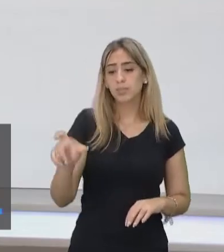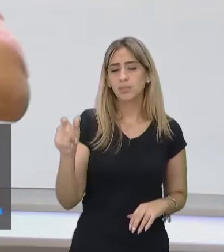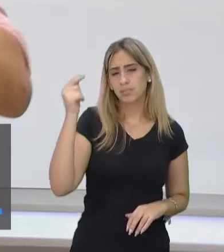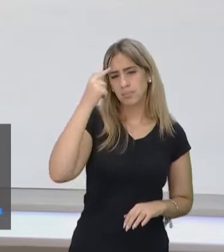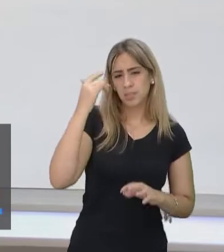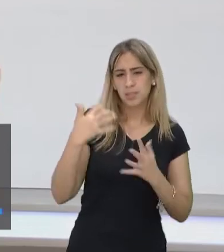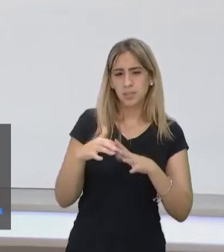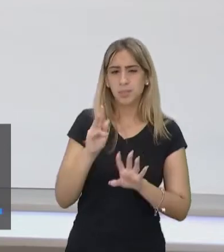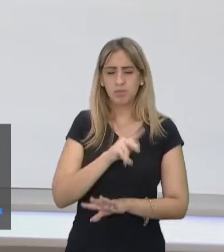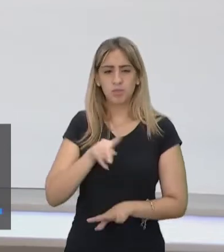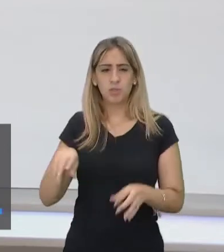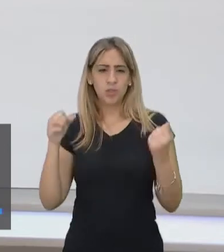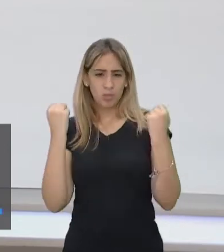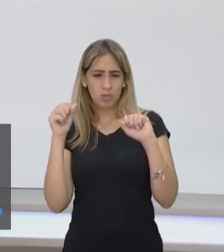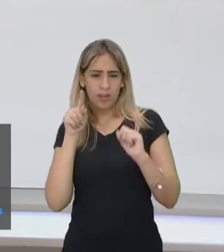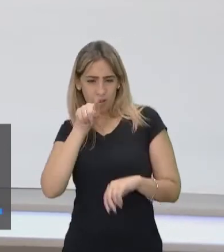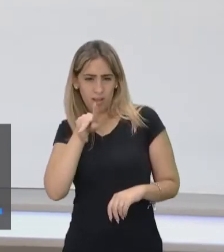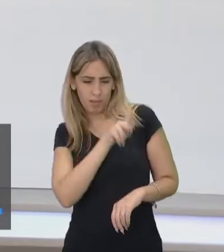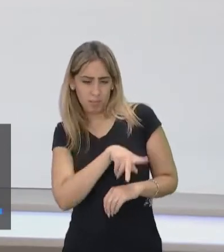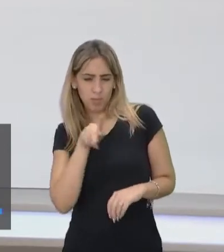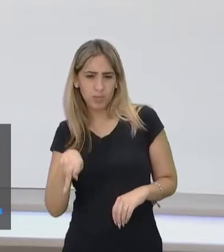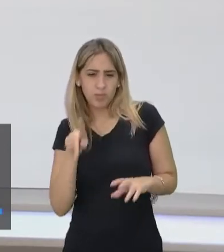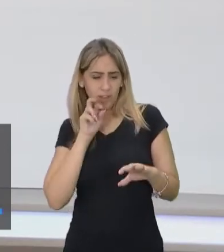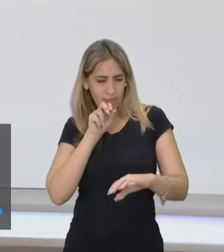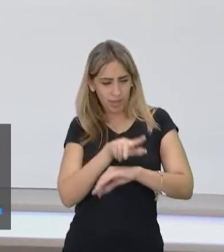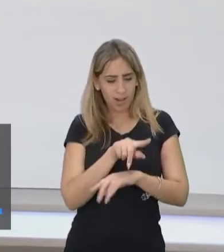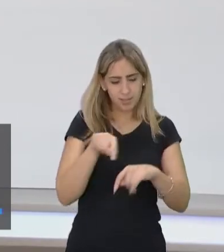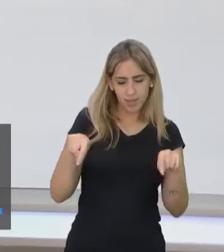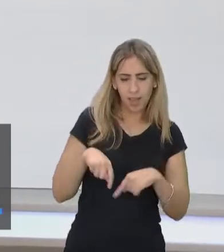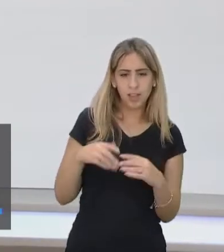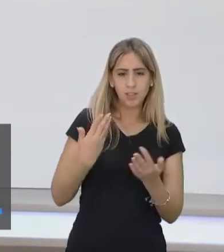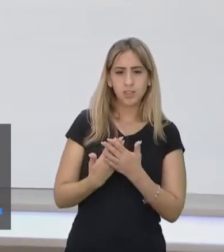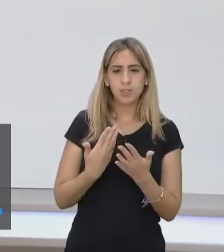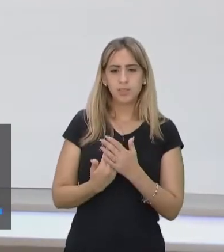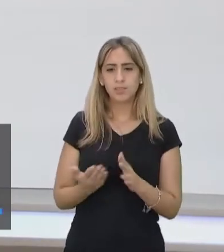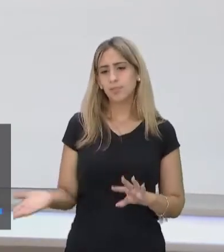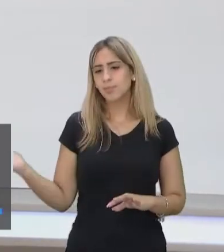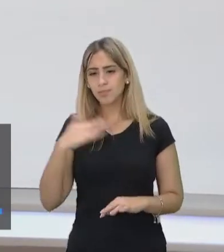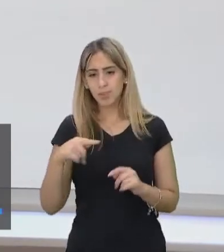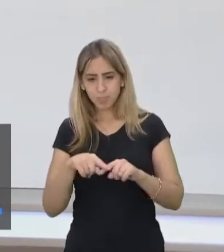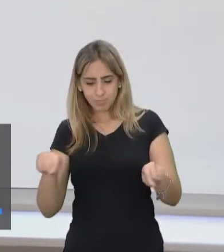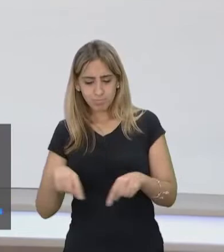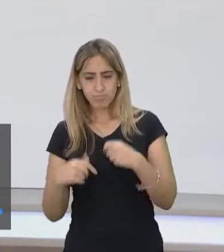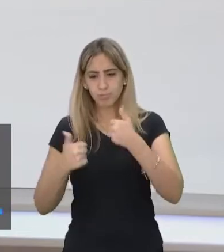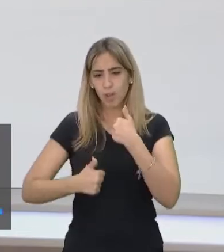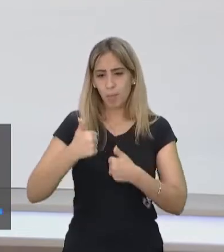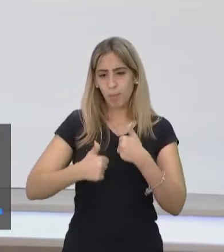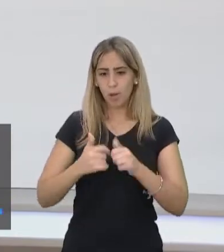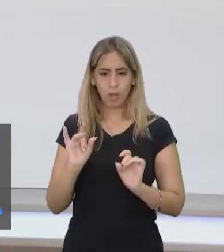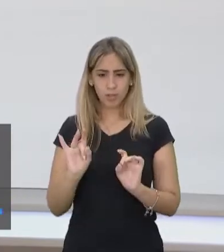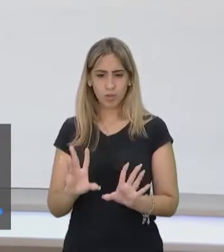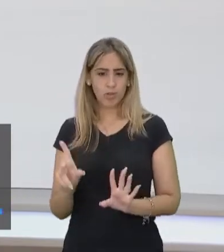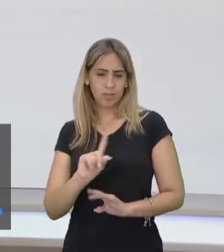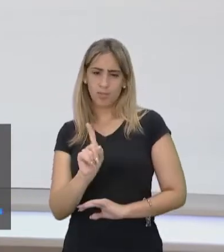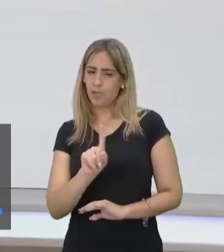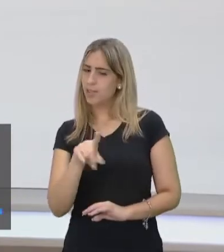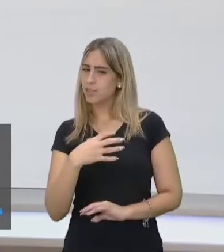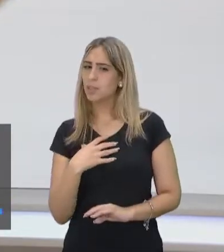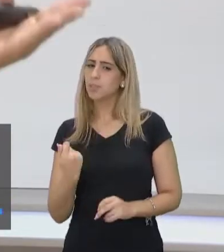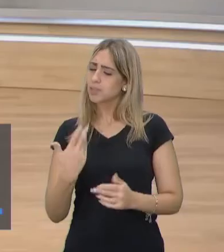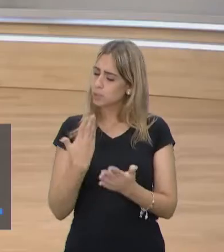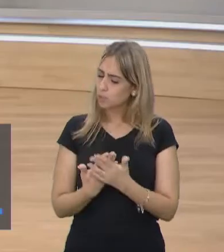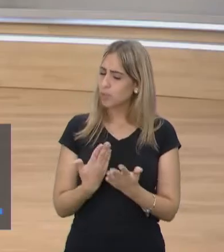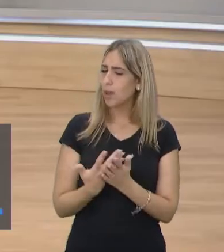professor de educação física é aquele cara que vai entrar na sala de aula e falar assim, vamos pra quadra e jogar uma bola na quadra. Não é só isso, Não, né? não, Tem que não.